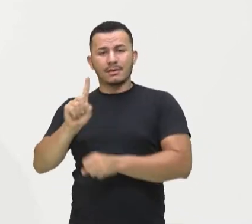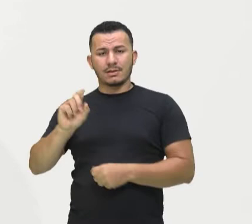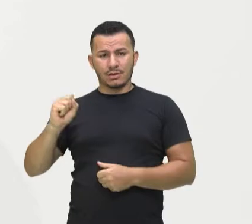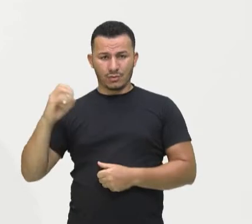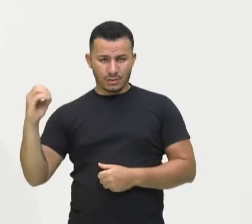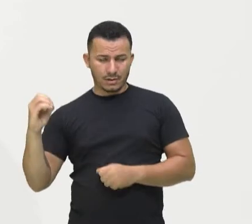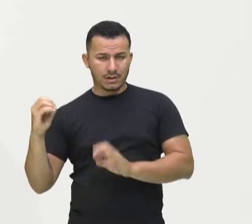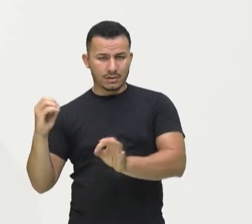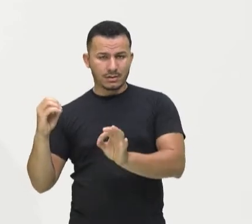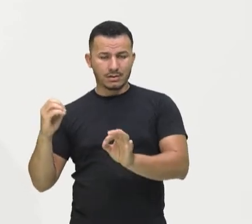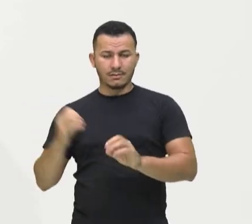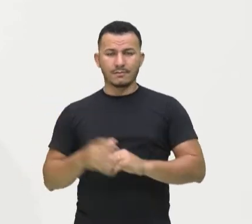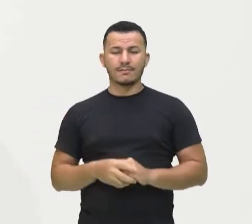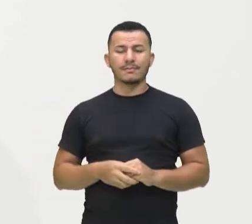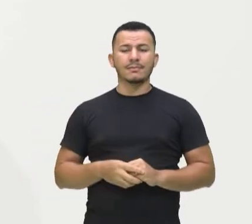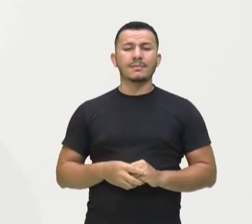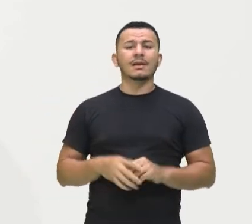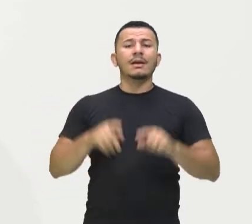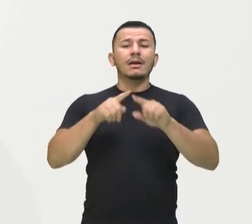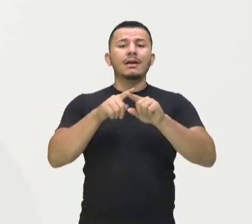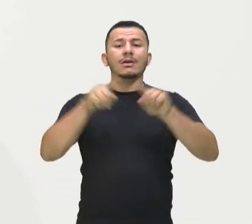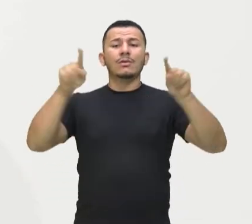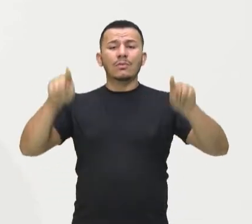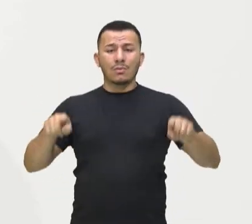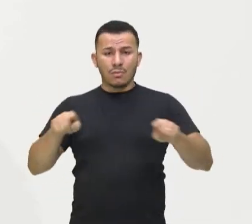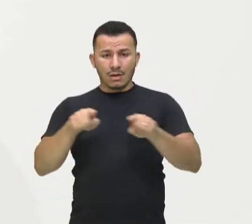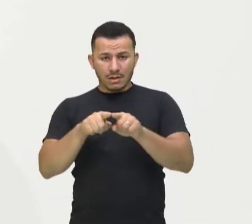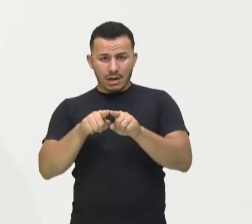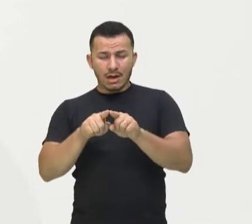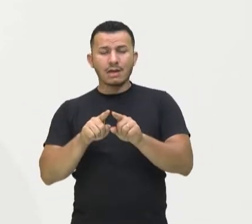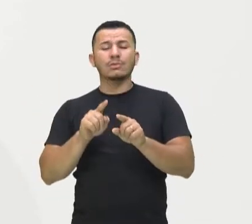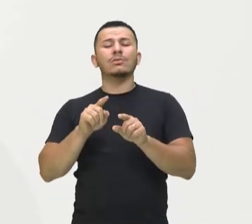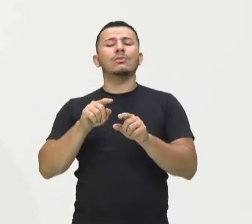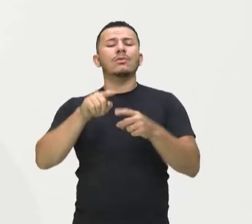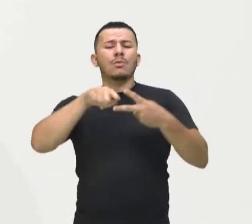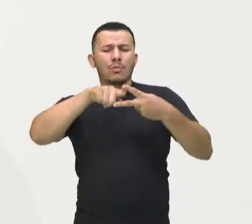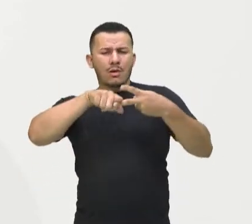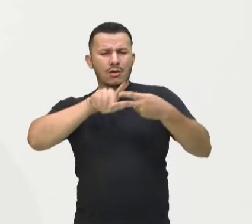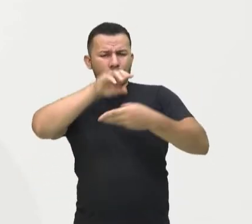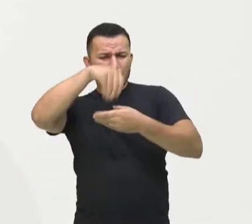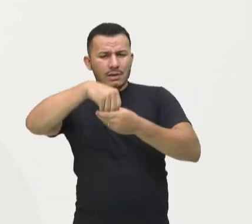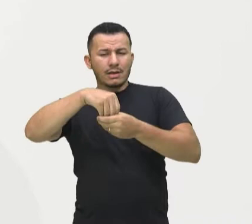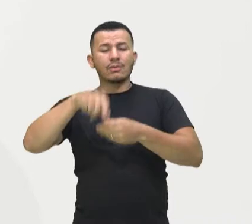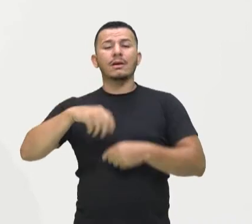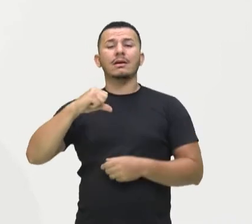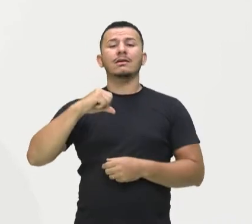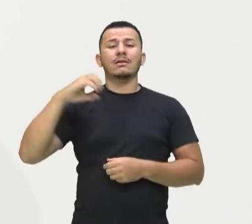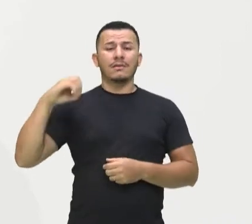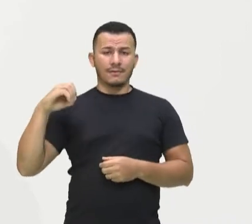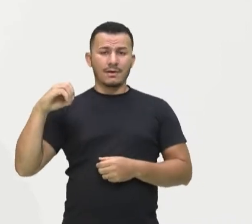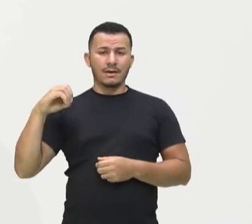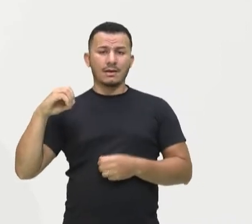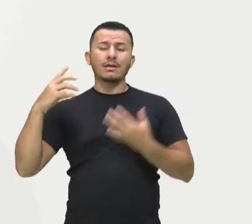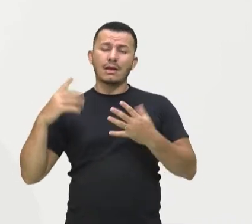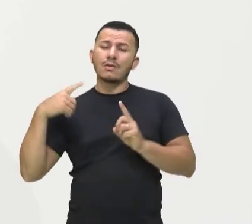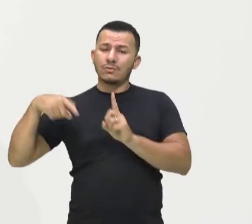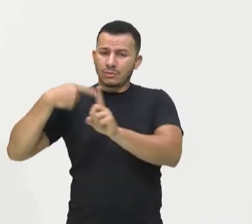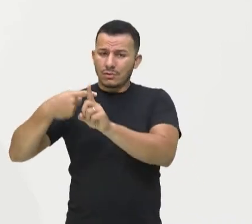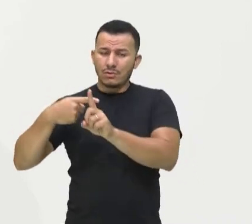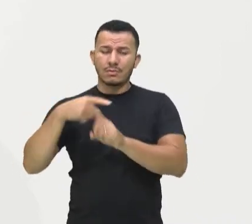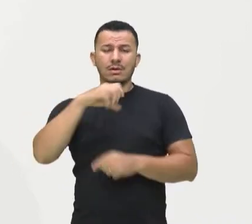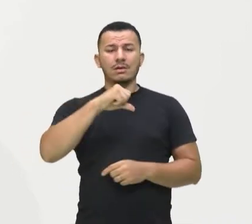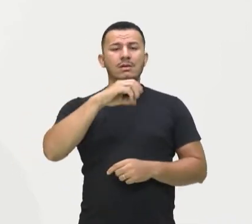180 graus. No quadrado, o interno vale 90. Então, 90 mais ângulo